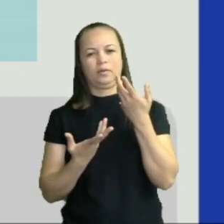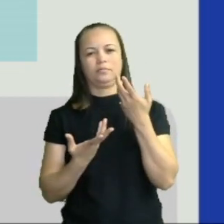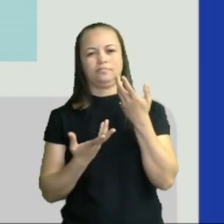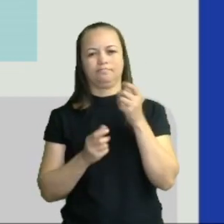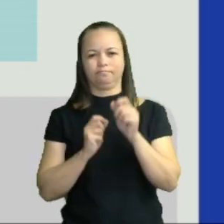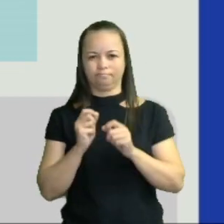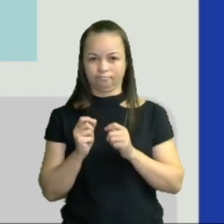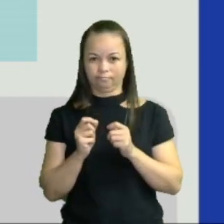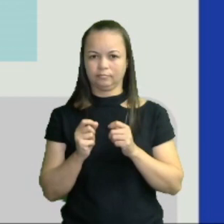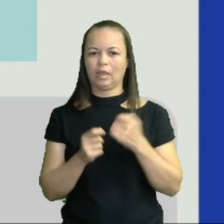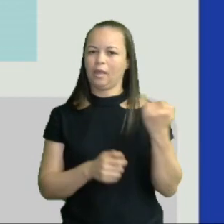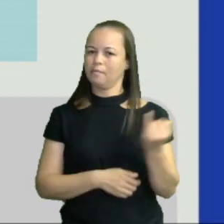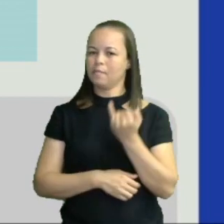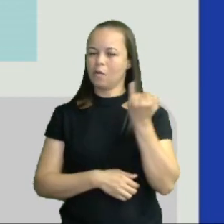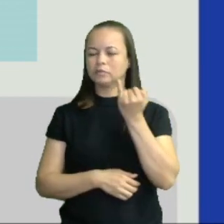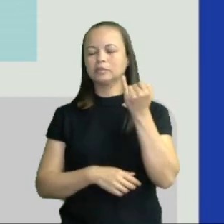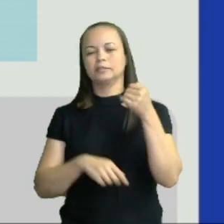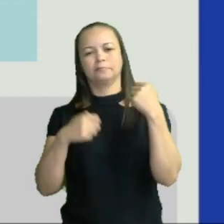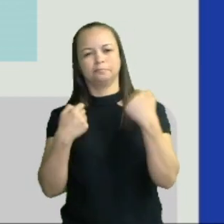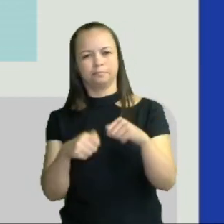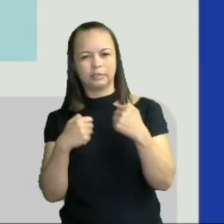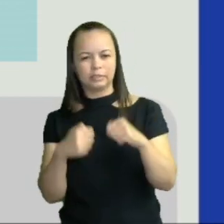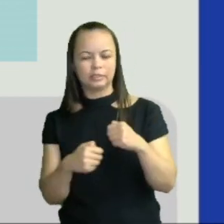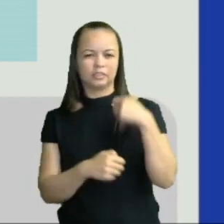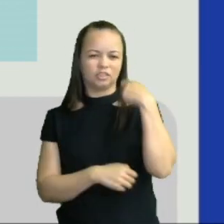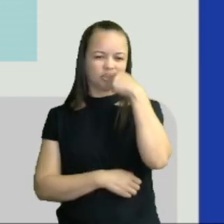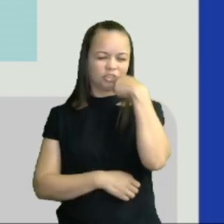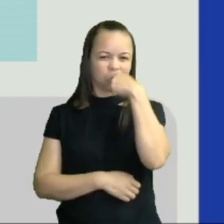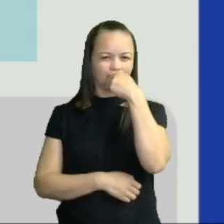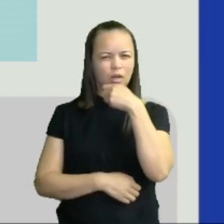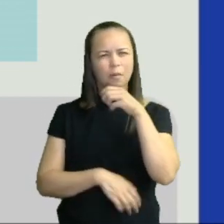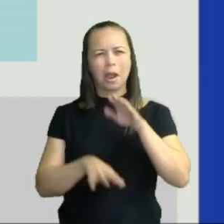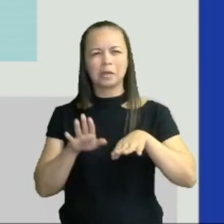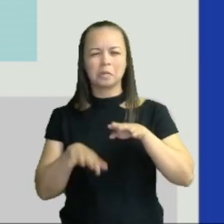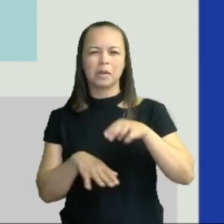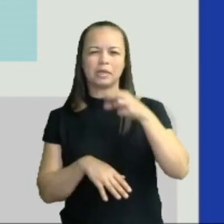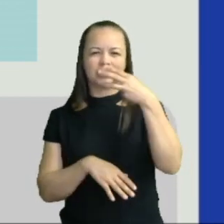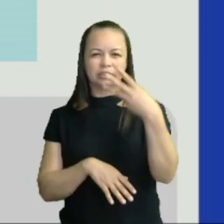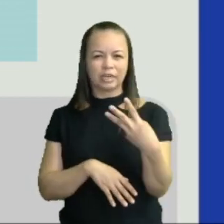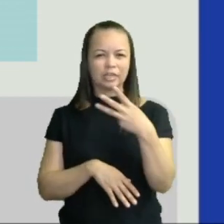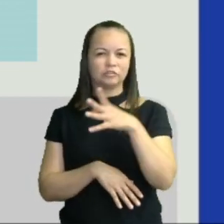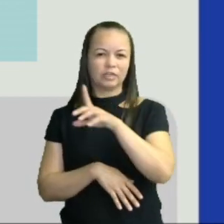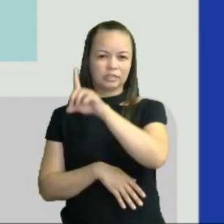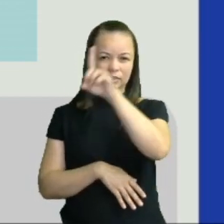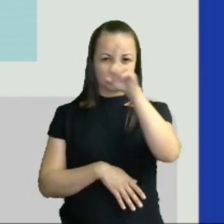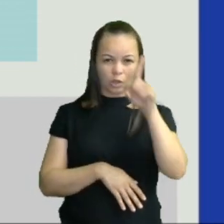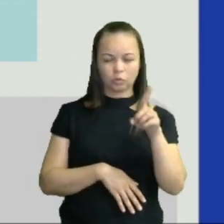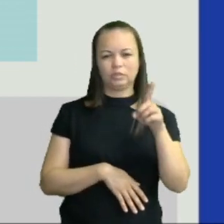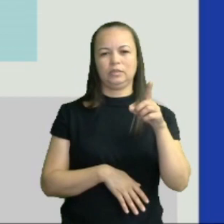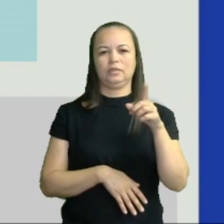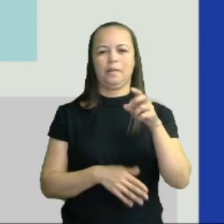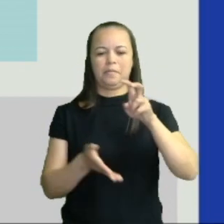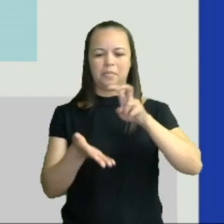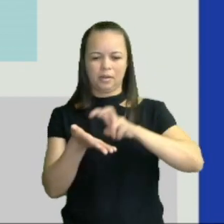nossa boca. É preciso escovar os dentes no mínimo 3 vezes ao dia.